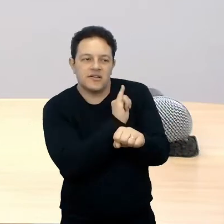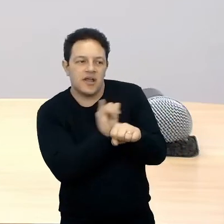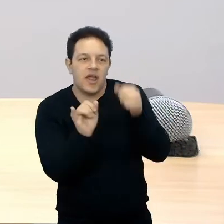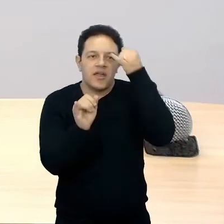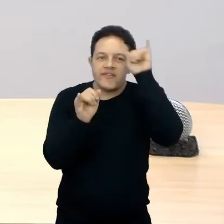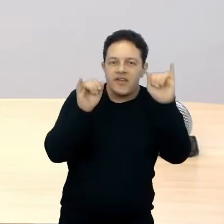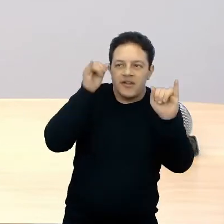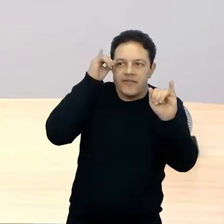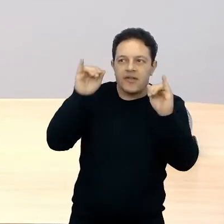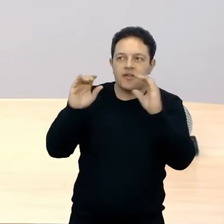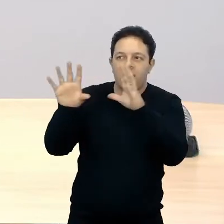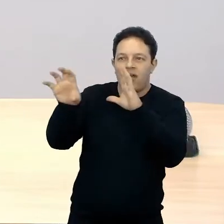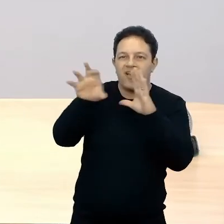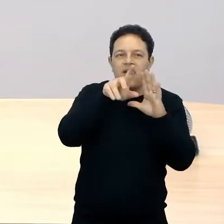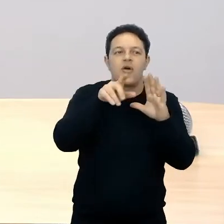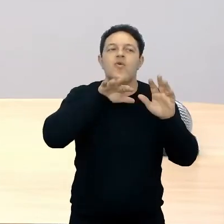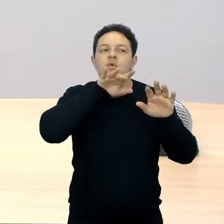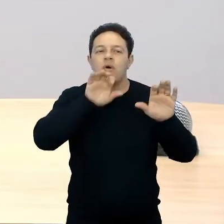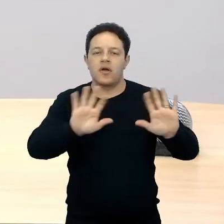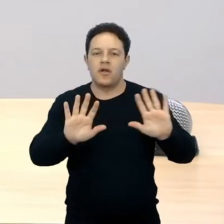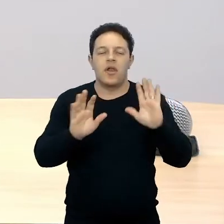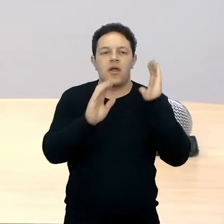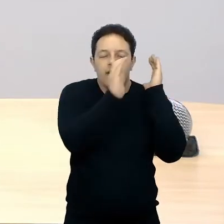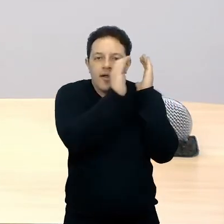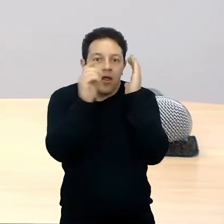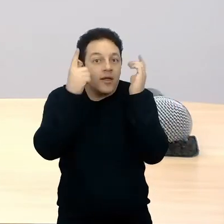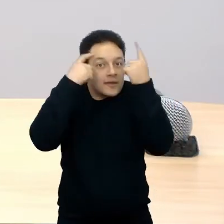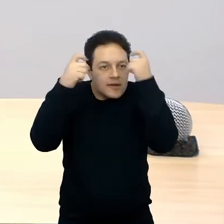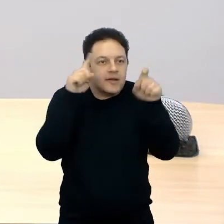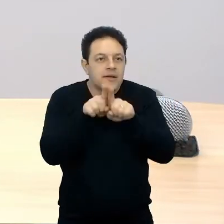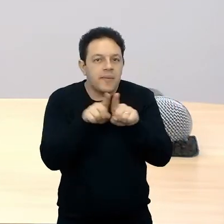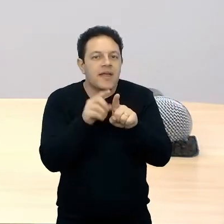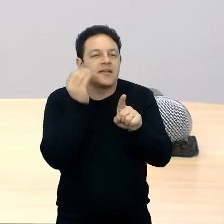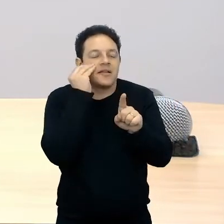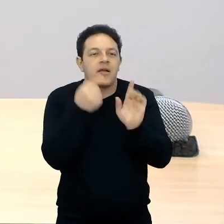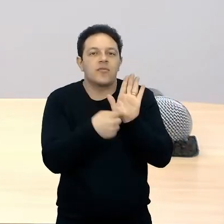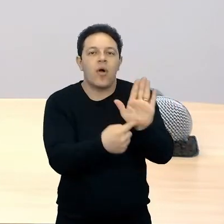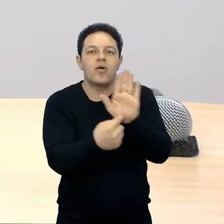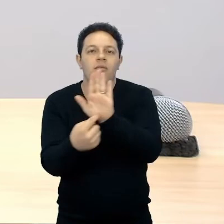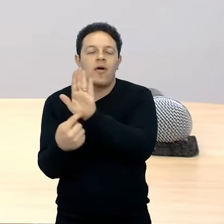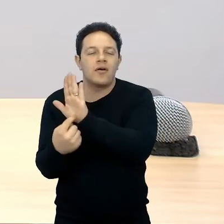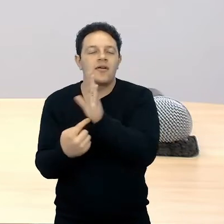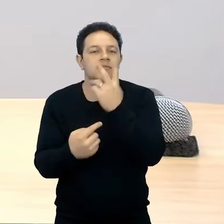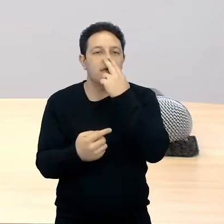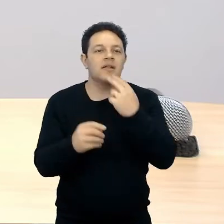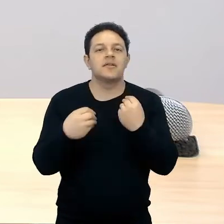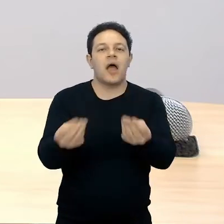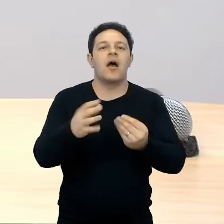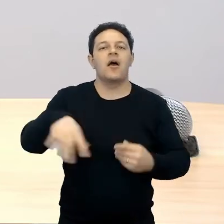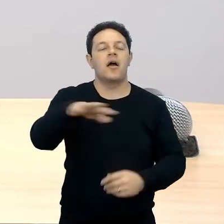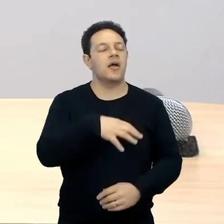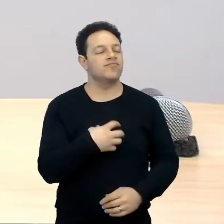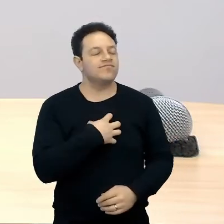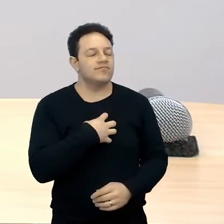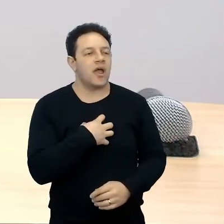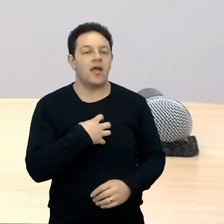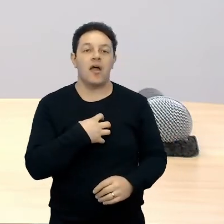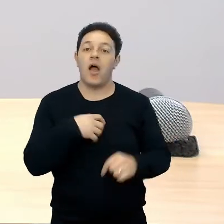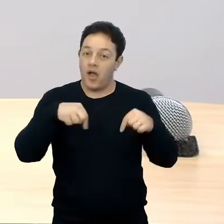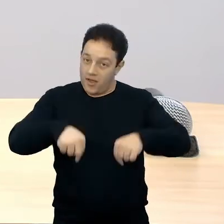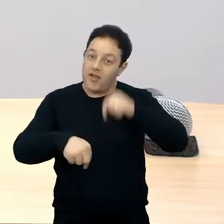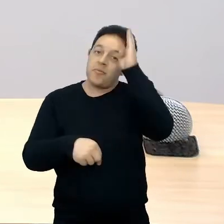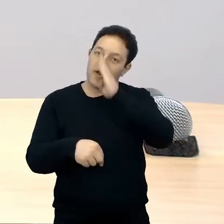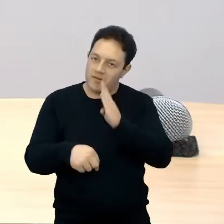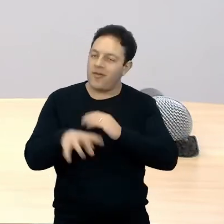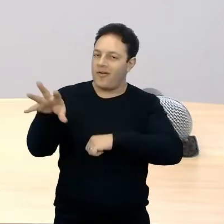muita criatividade e muito apelo. É essa pegada que acontece o cinema novo aqui no